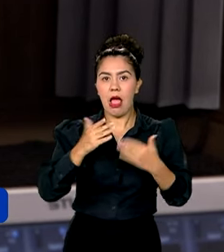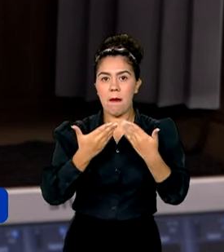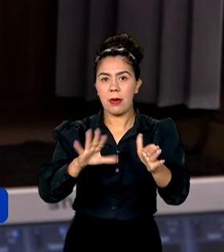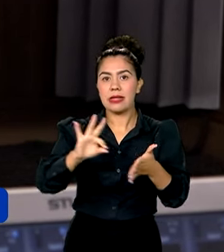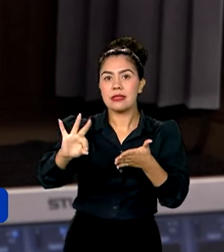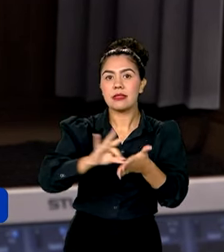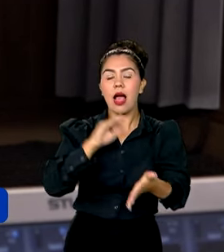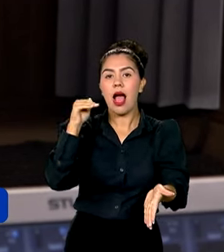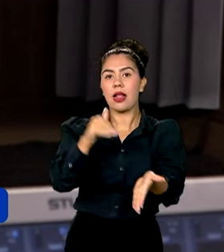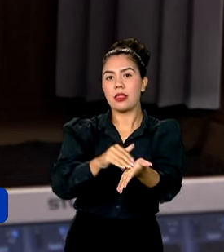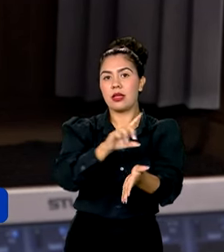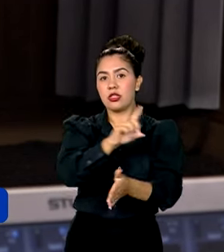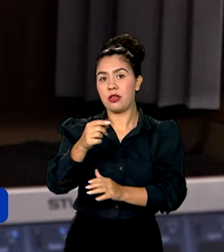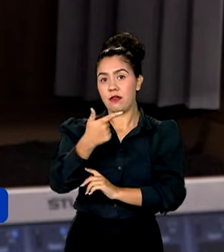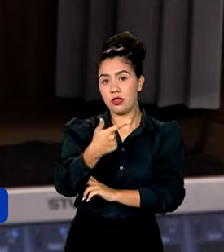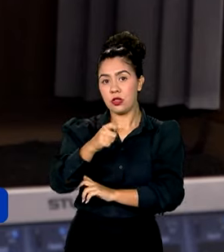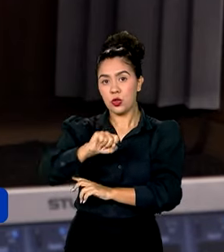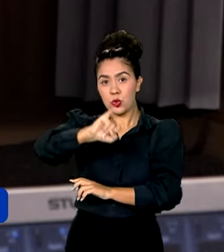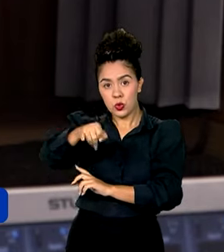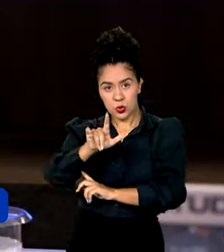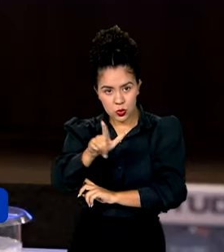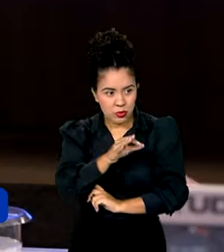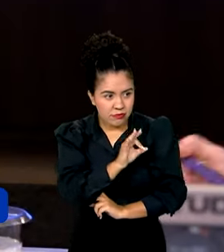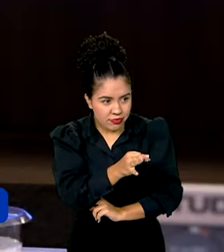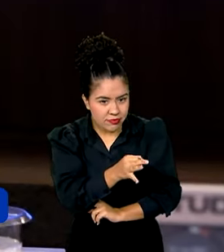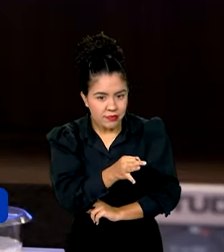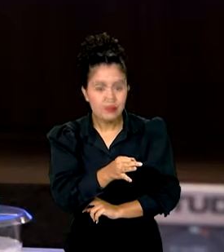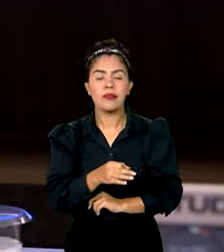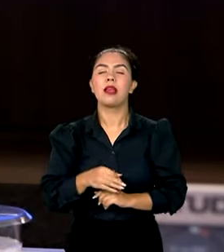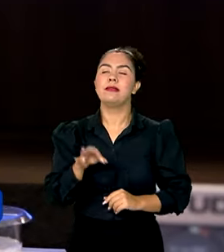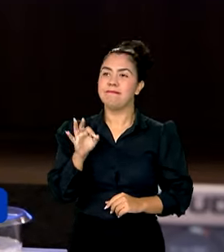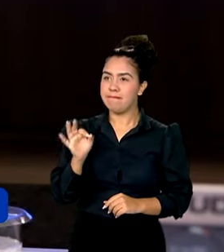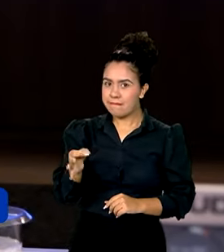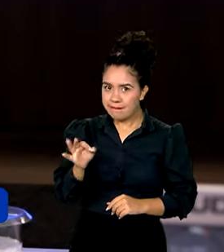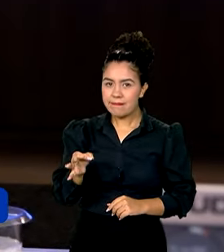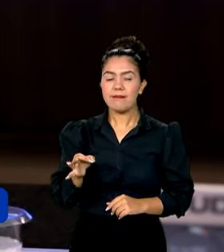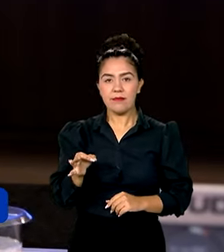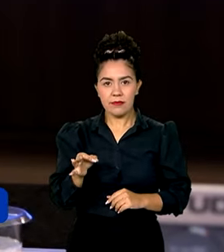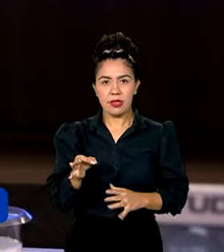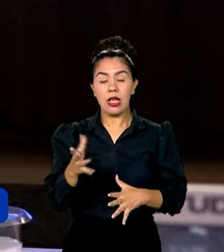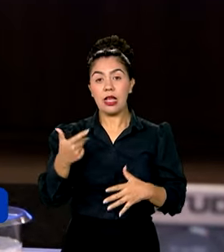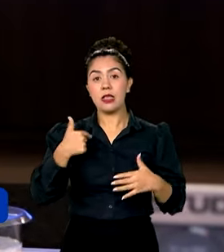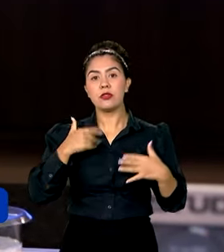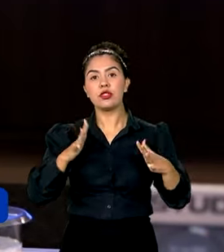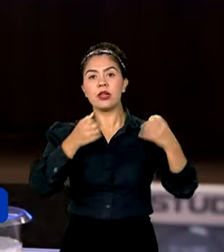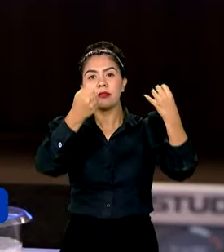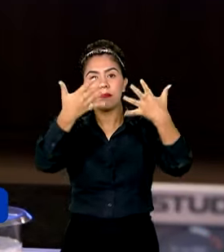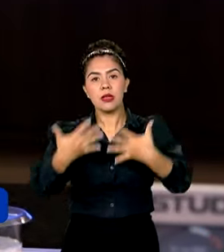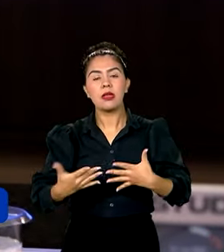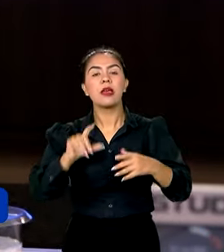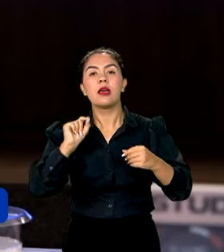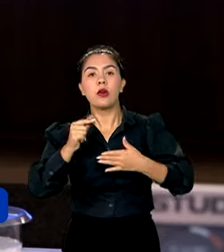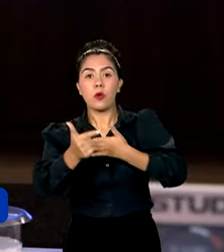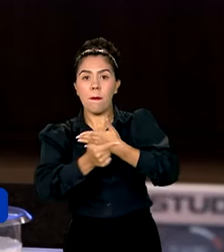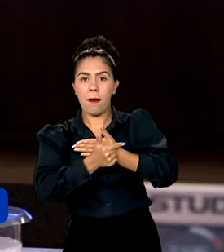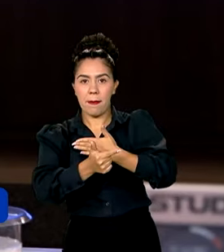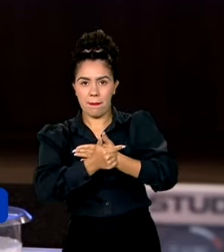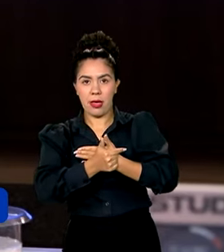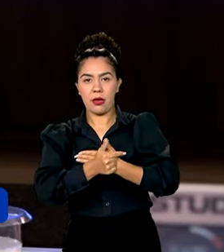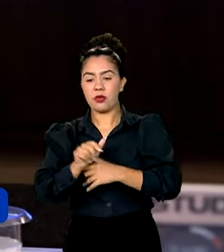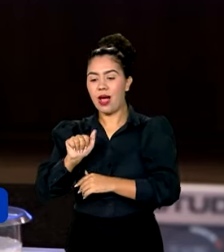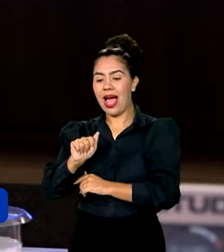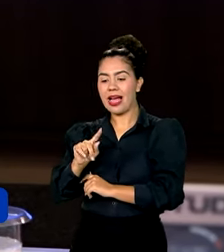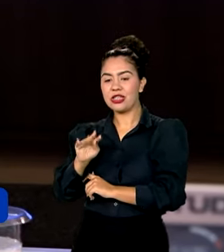a até 28 de julho exatamente eh eu já mencionei aqui o papel dos agentes comunitários de